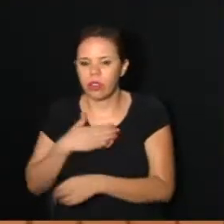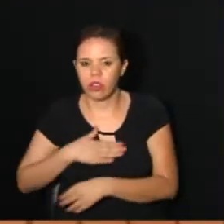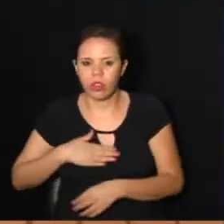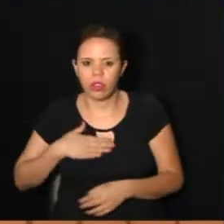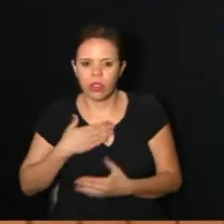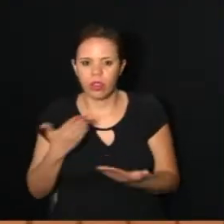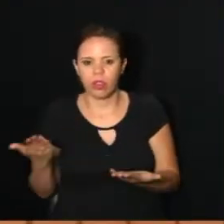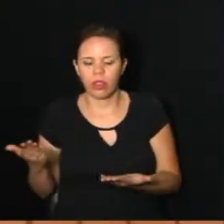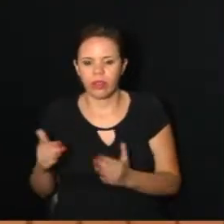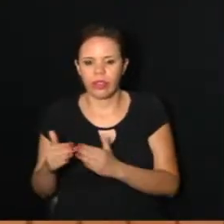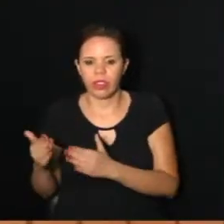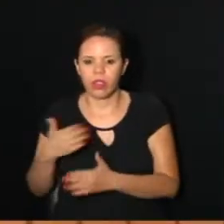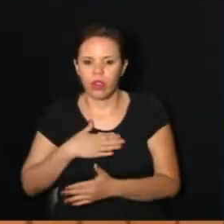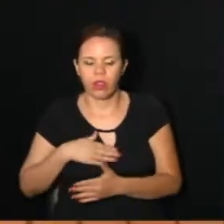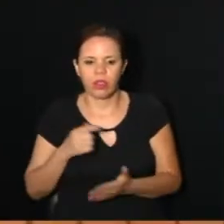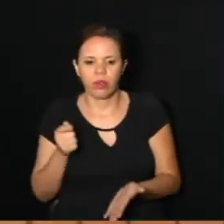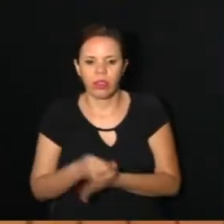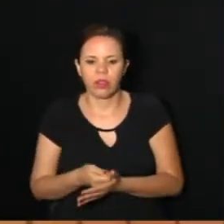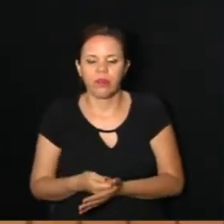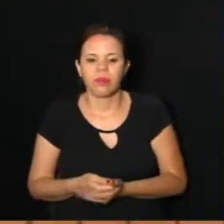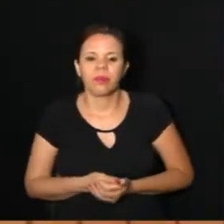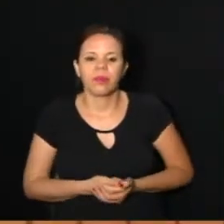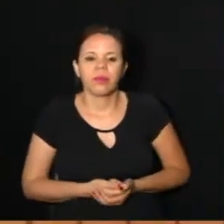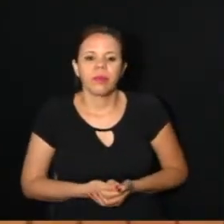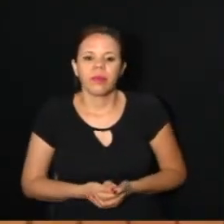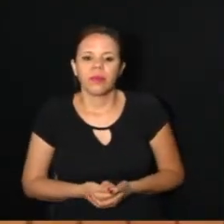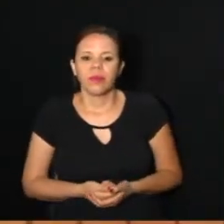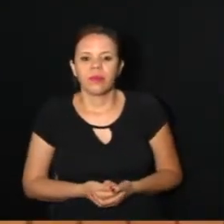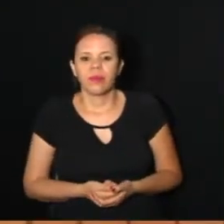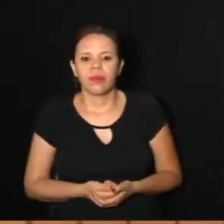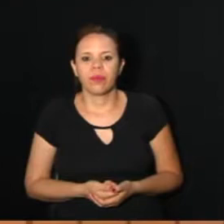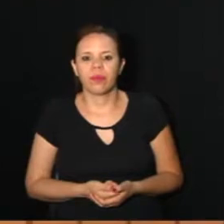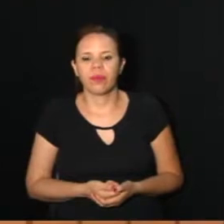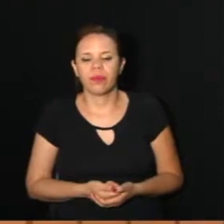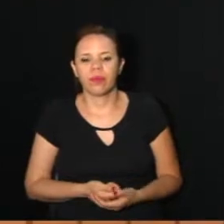outorga, né, Alice? Delícia.